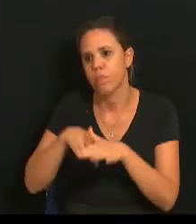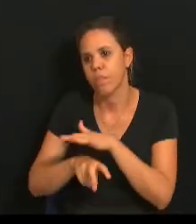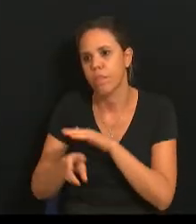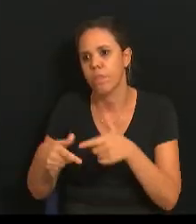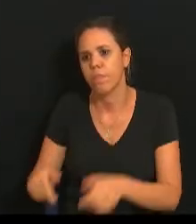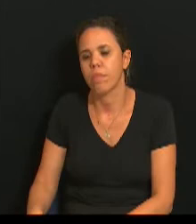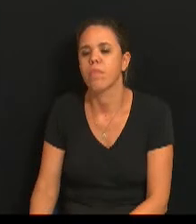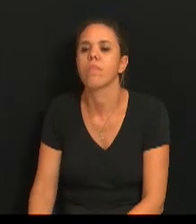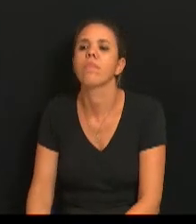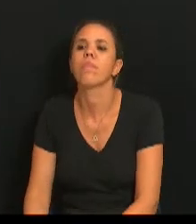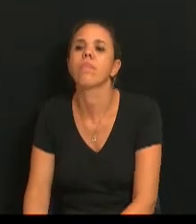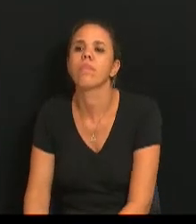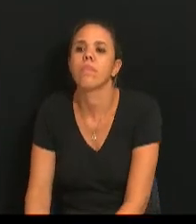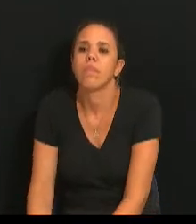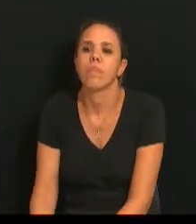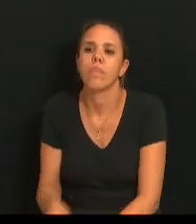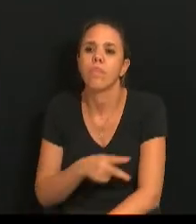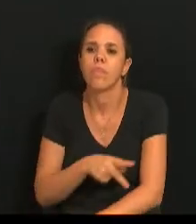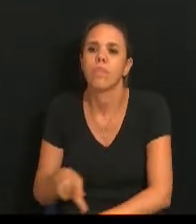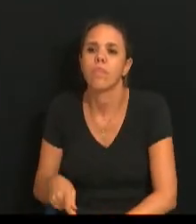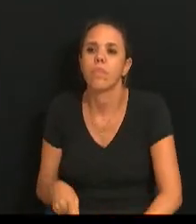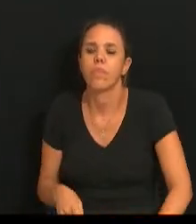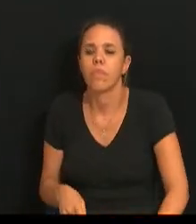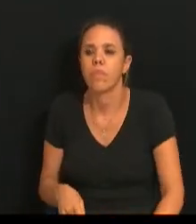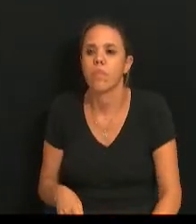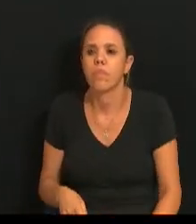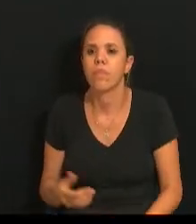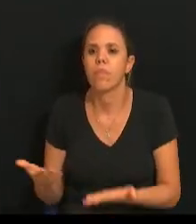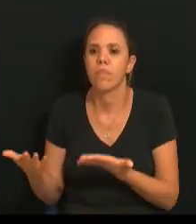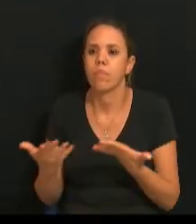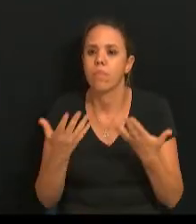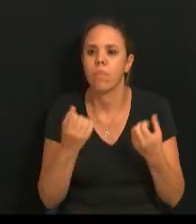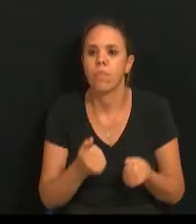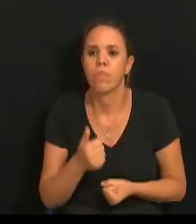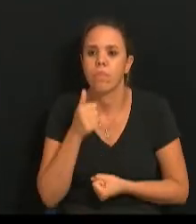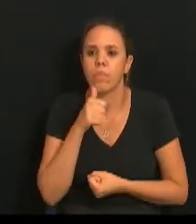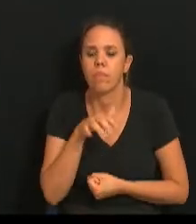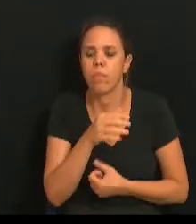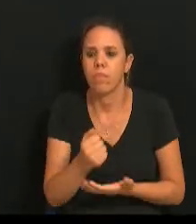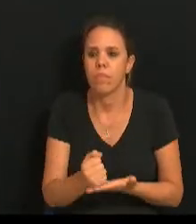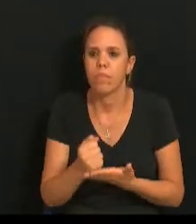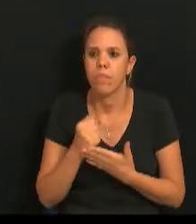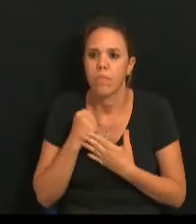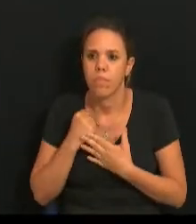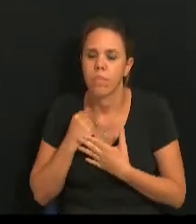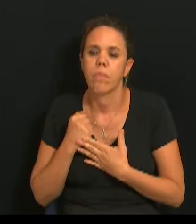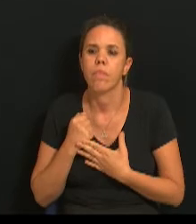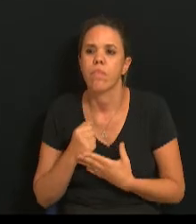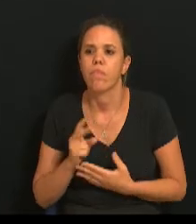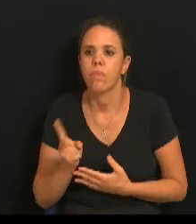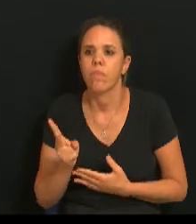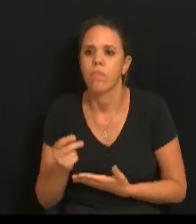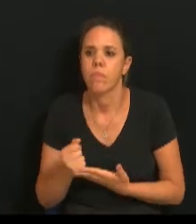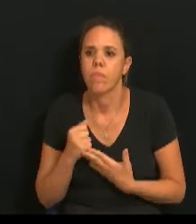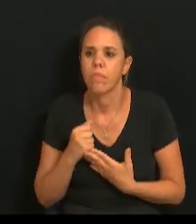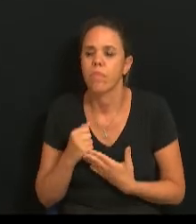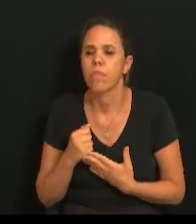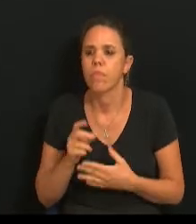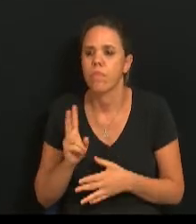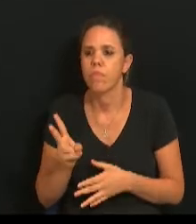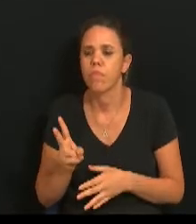aí, no campo pedagógico. Fui muito bem acolhida por elas me ajudaram, sempre me ajudam, estão sempre